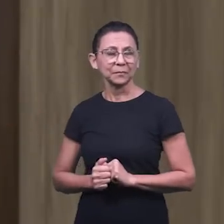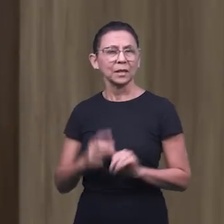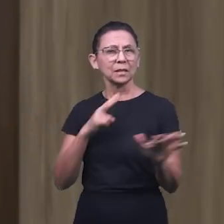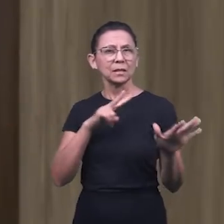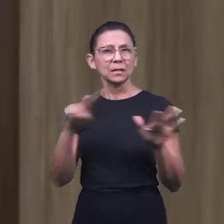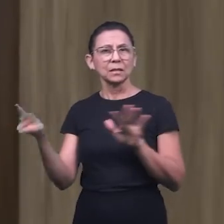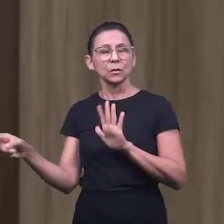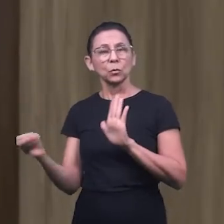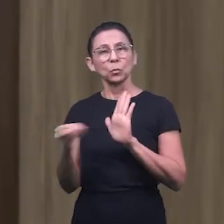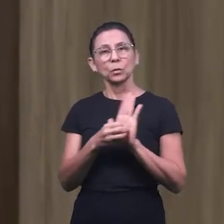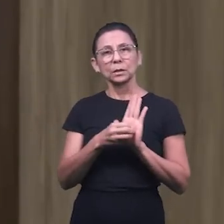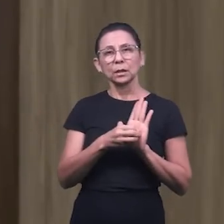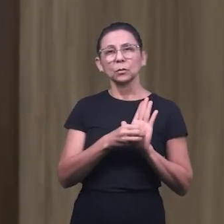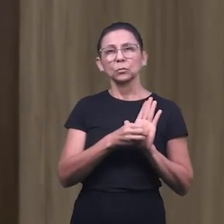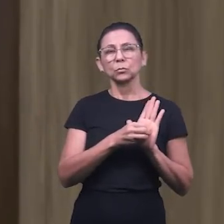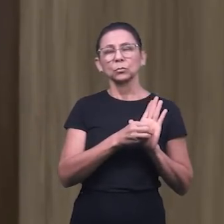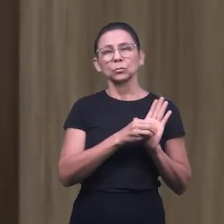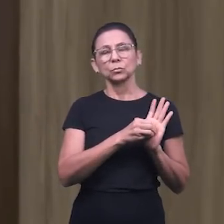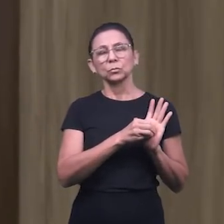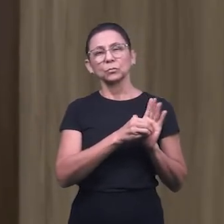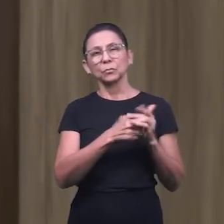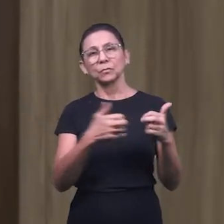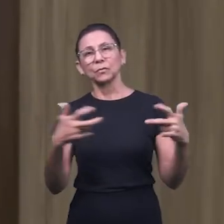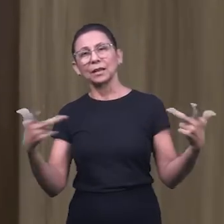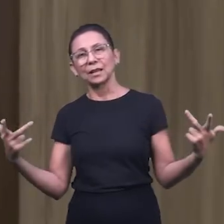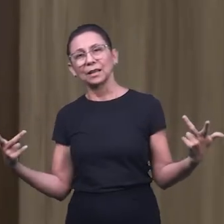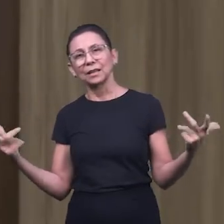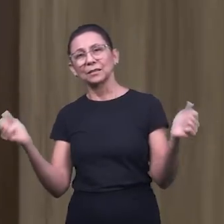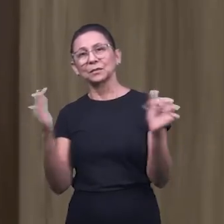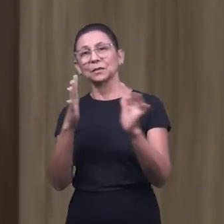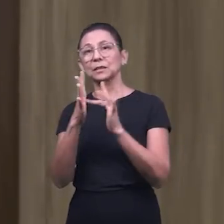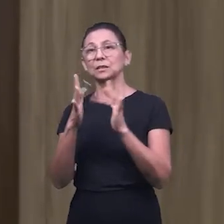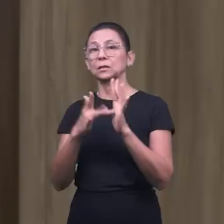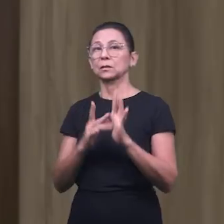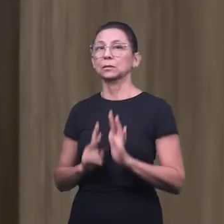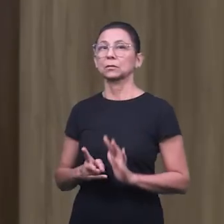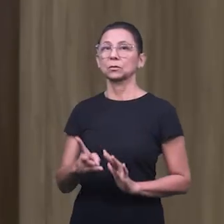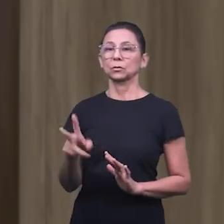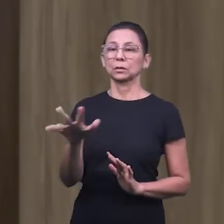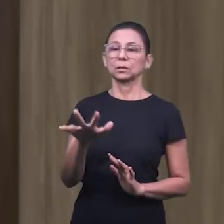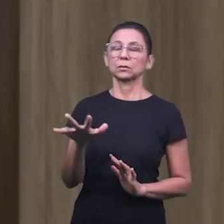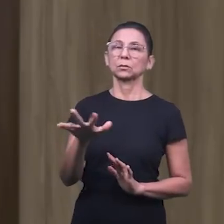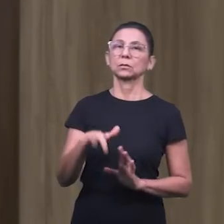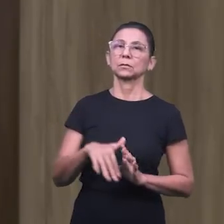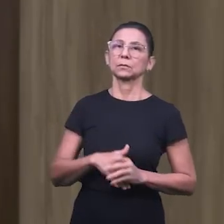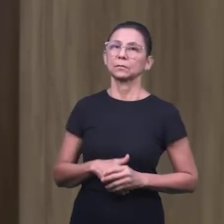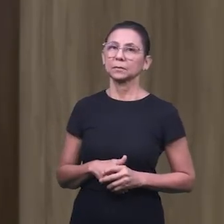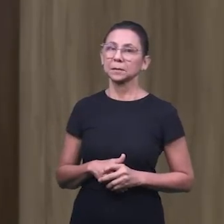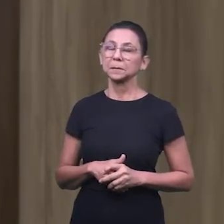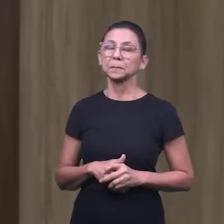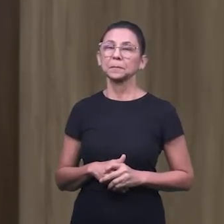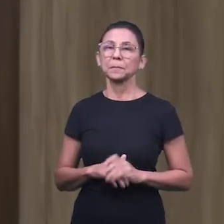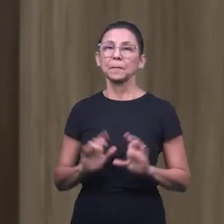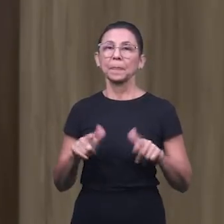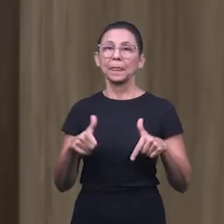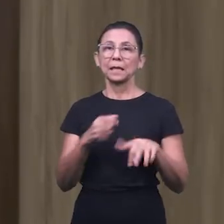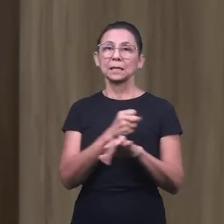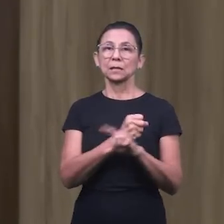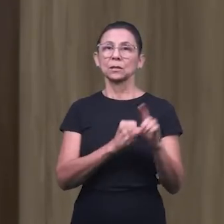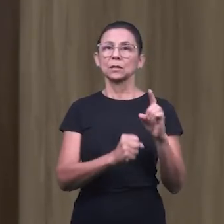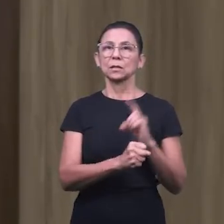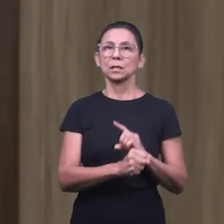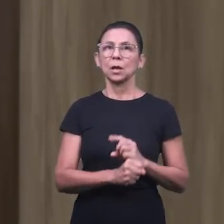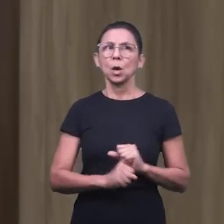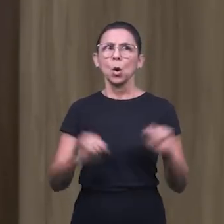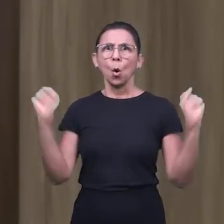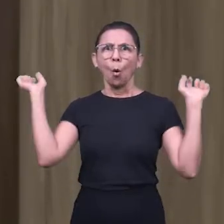muitos conteúdos da região sudeste, glória a Jesus por isso. Ainda nessa região, nós vamos falar agora de ação social. Devido